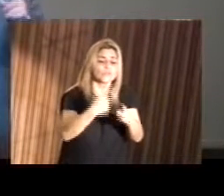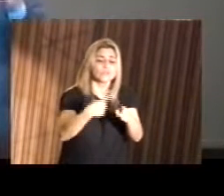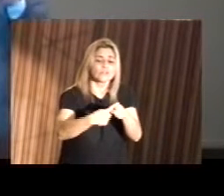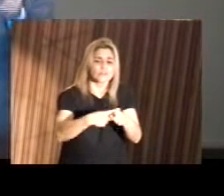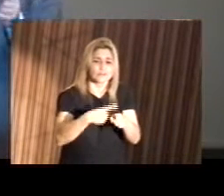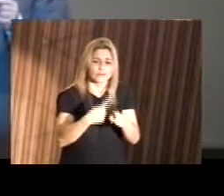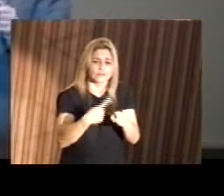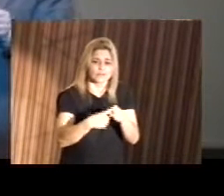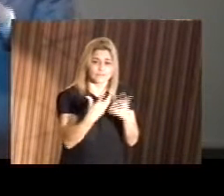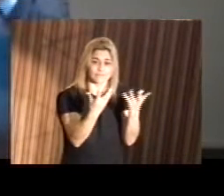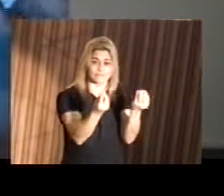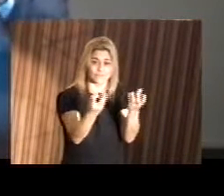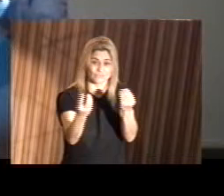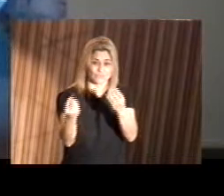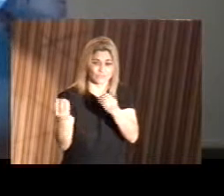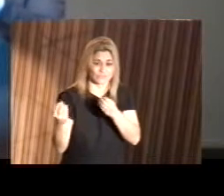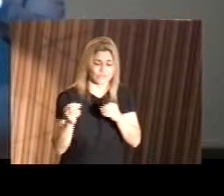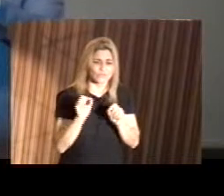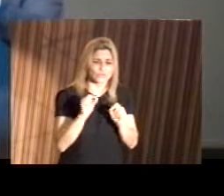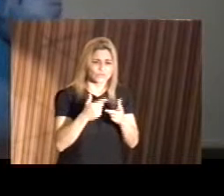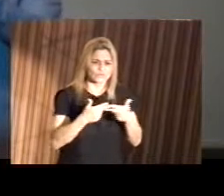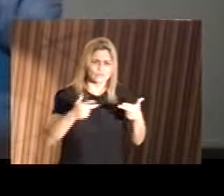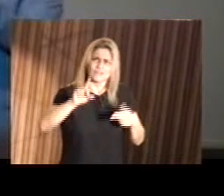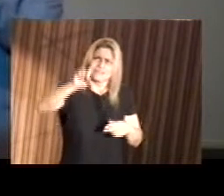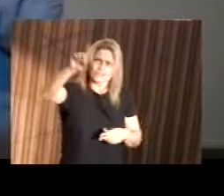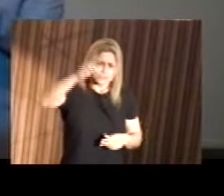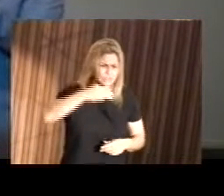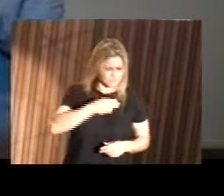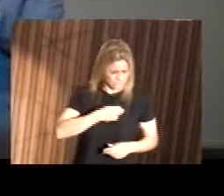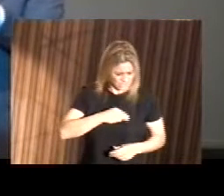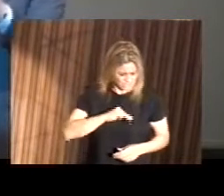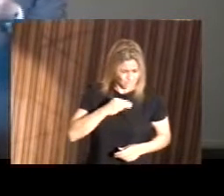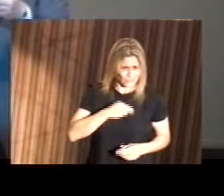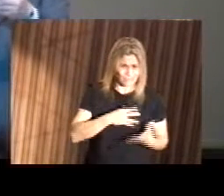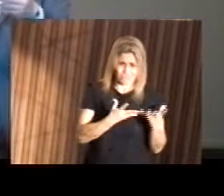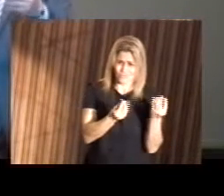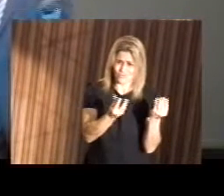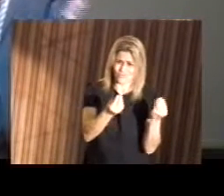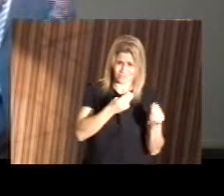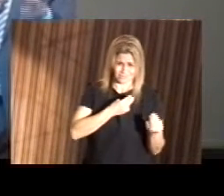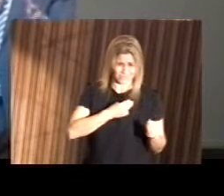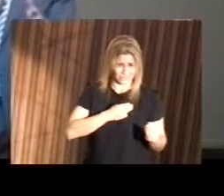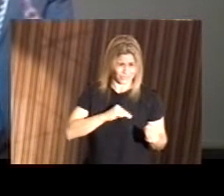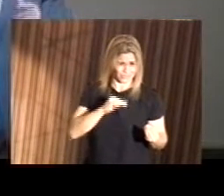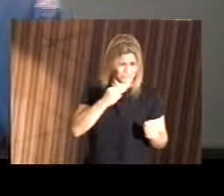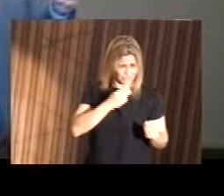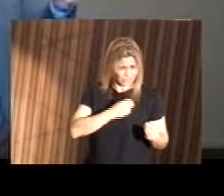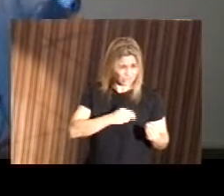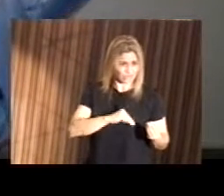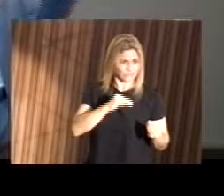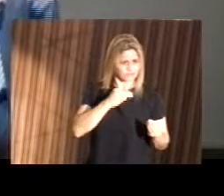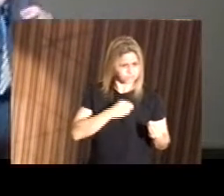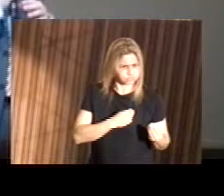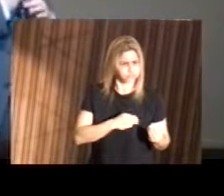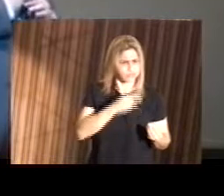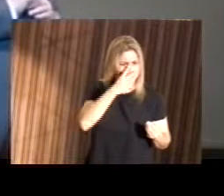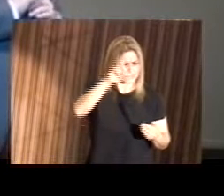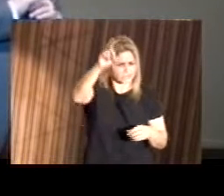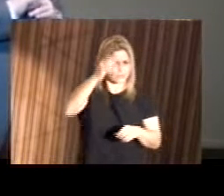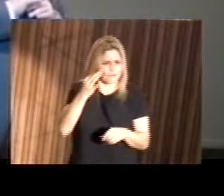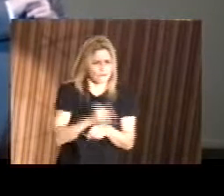várias manifestações da misericórdia de Deus tinham batido na porta de Sodoma e Gomorra e também de